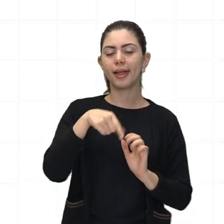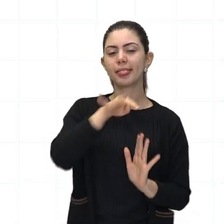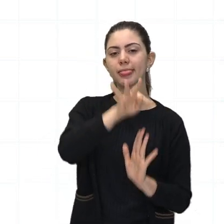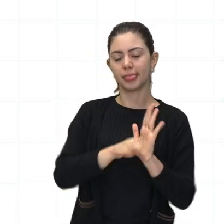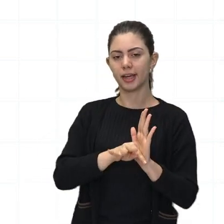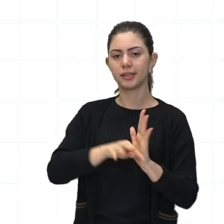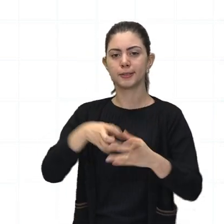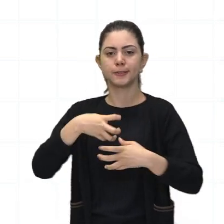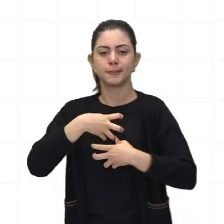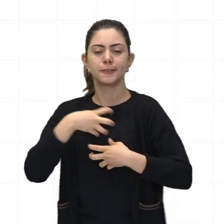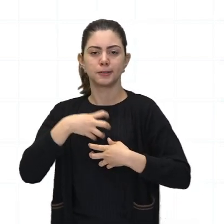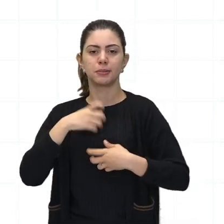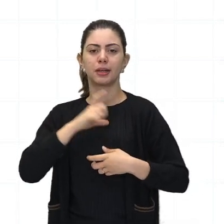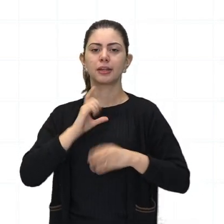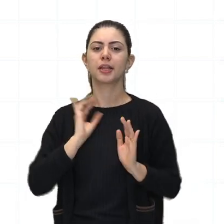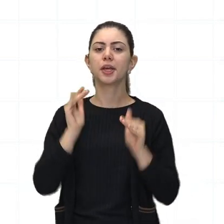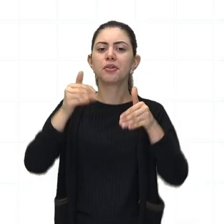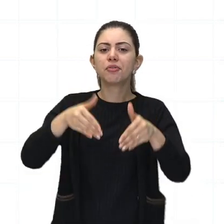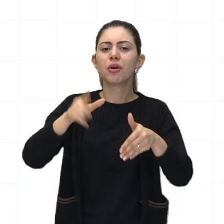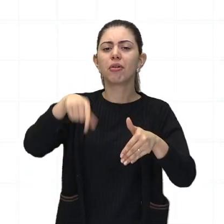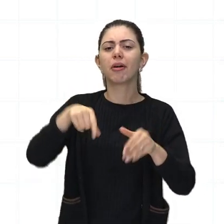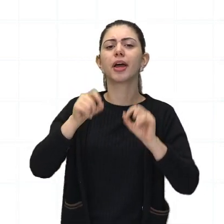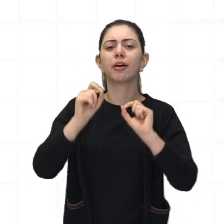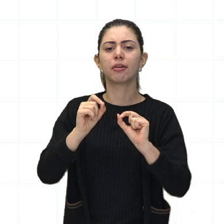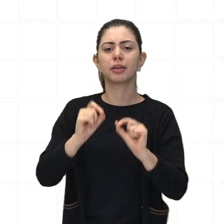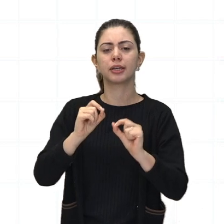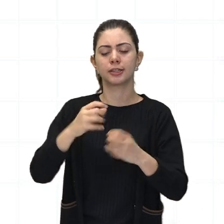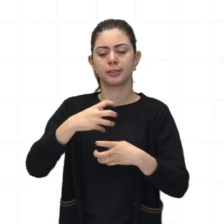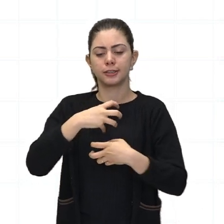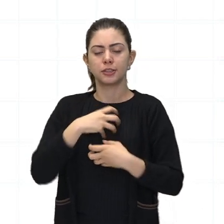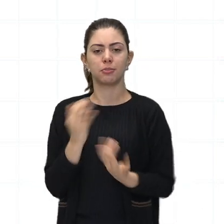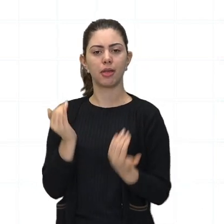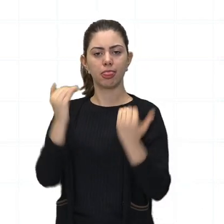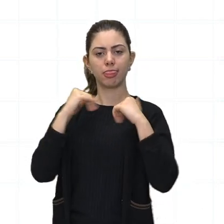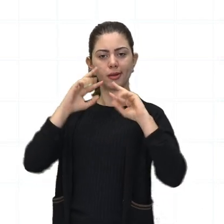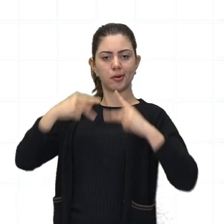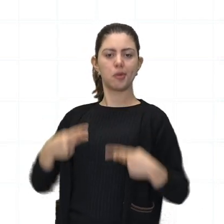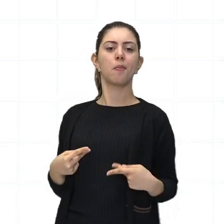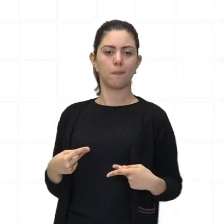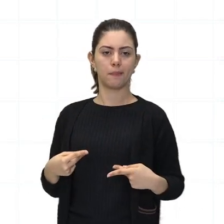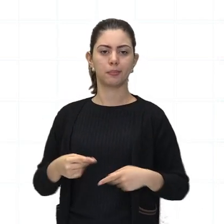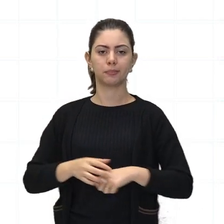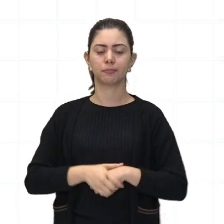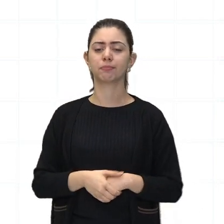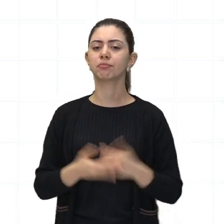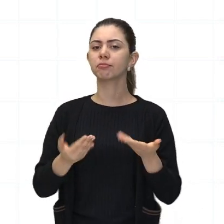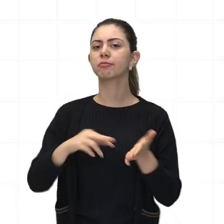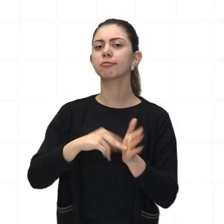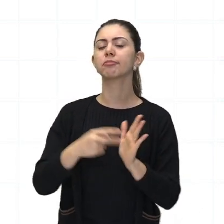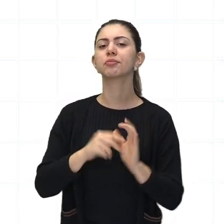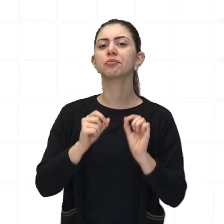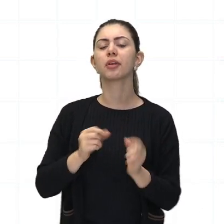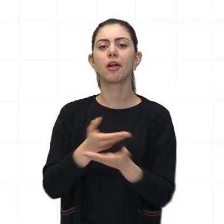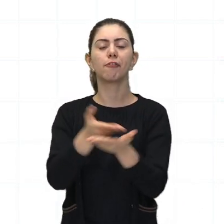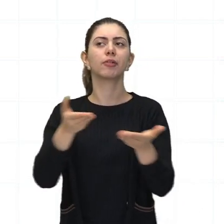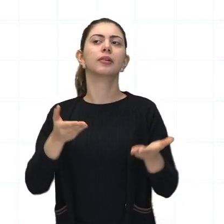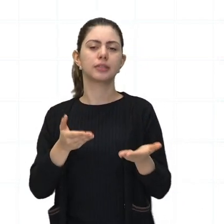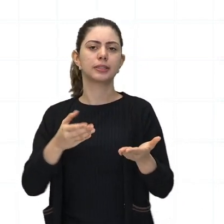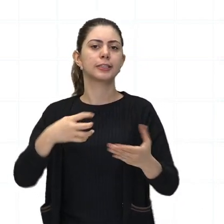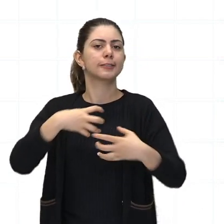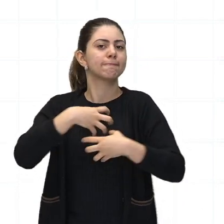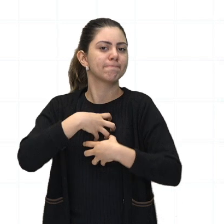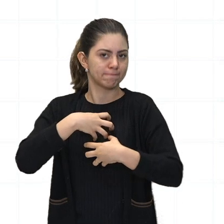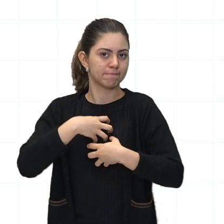emocional, centrados na subjetividade dos sentimentos da alma, ou seja, aquilo que você